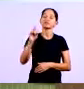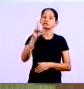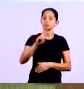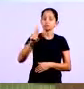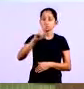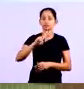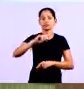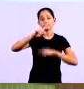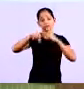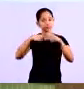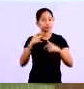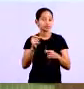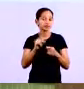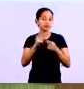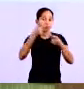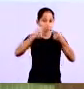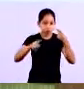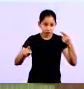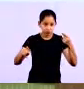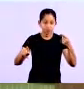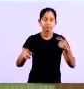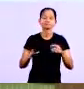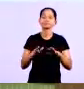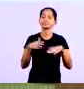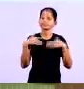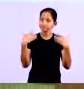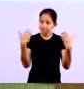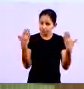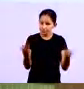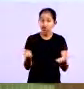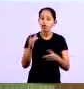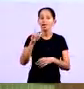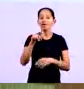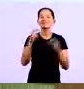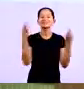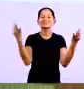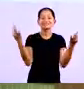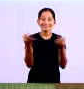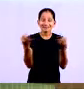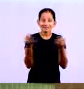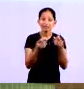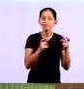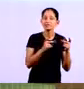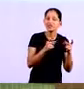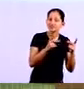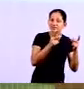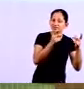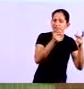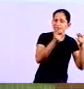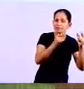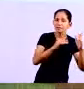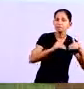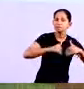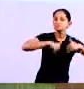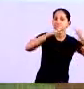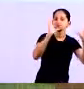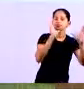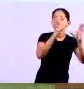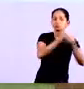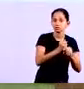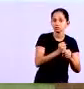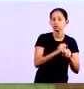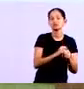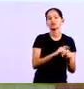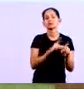jogar pela empresa. Então, assim, por que isso? Aqui sim, é a tributação certa. Quanto mais vende, mais paga imposto. Vai chegar um momento que o